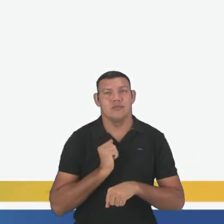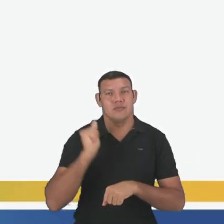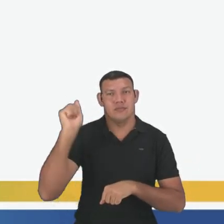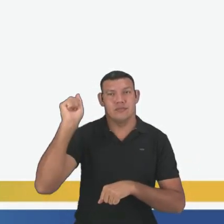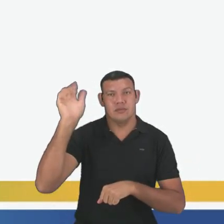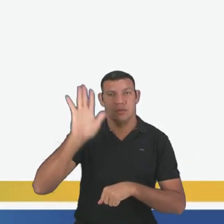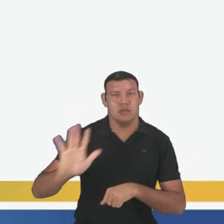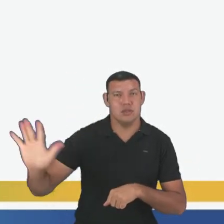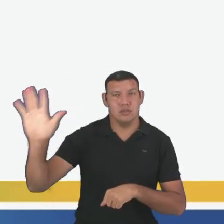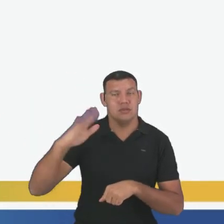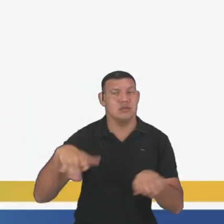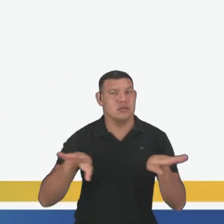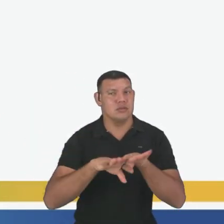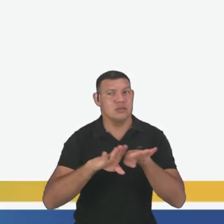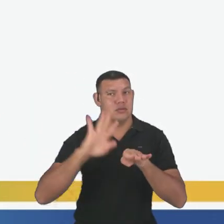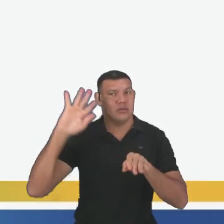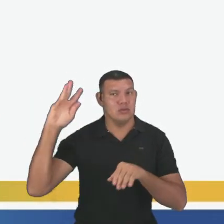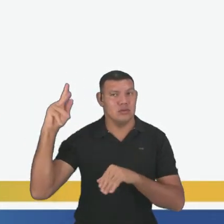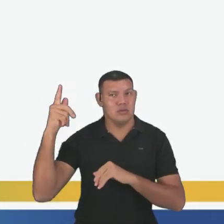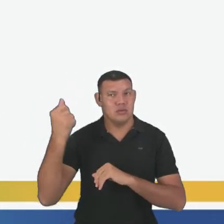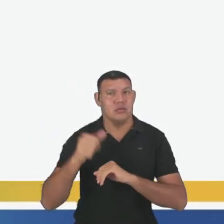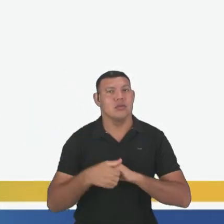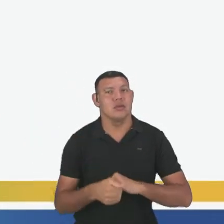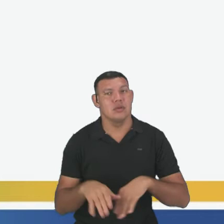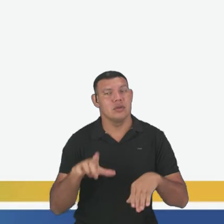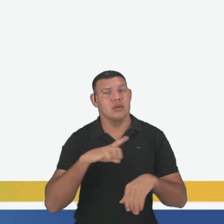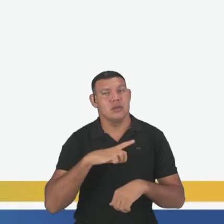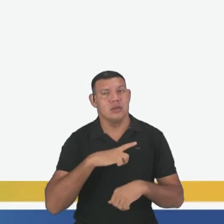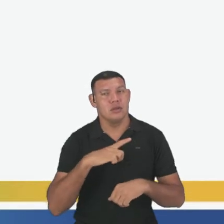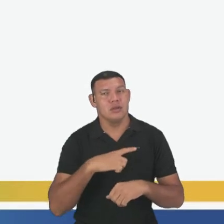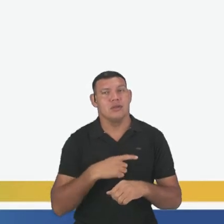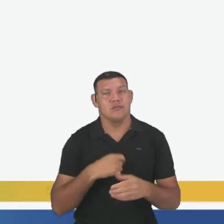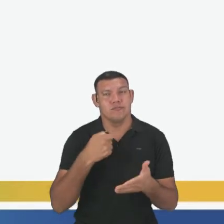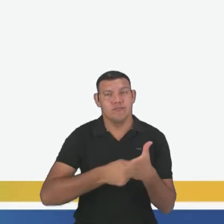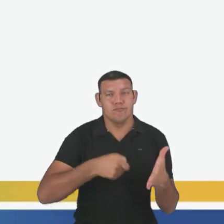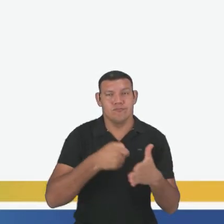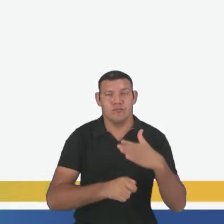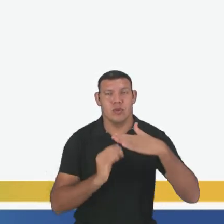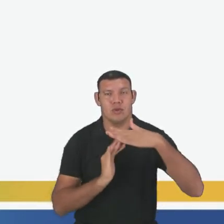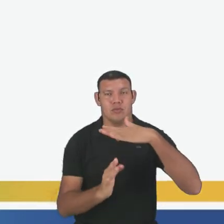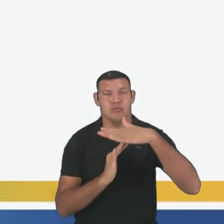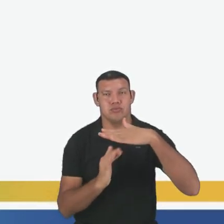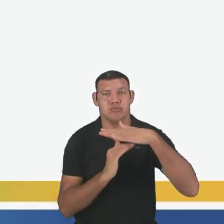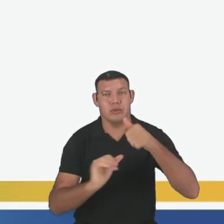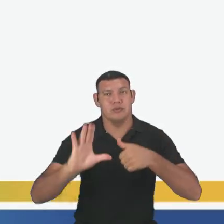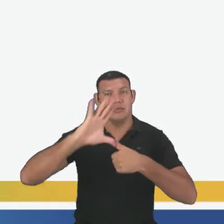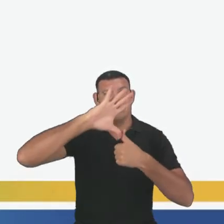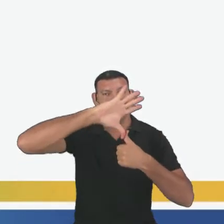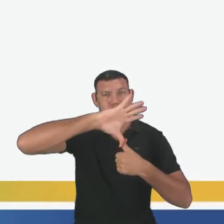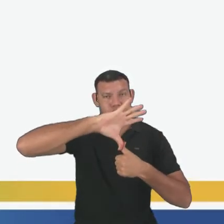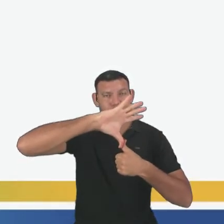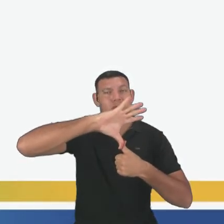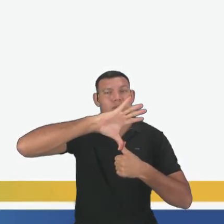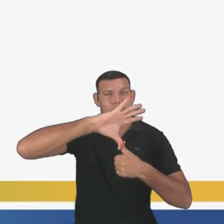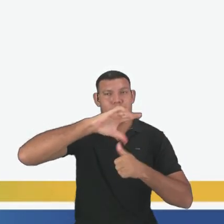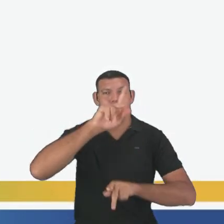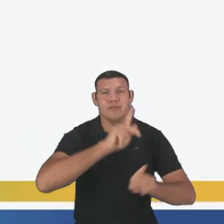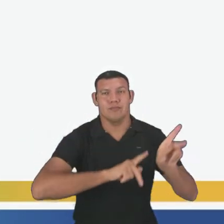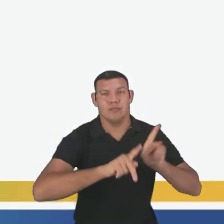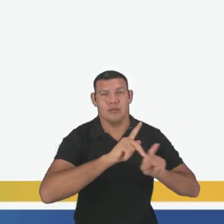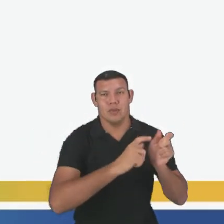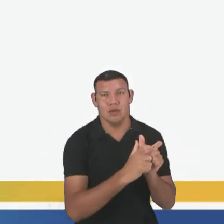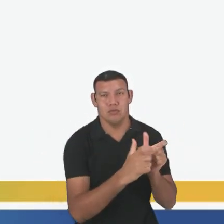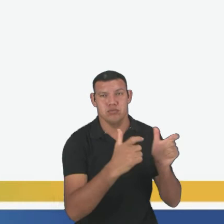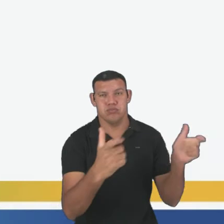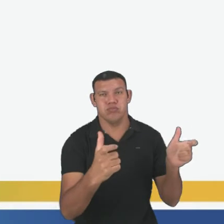africano. Nesse período, ocorreu a migração forçada para o continente americano de uma grande população